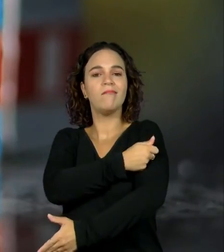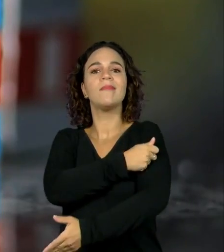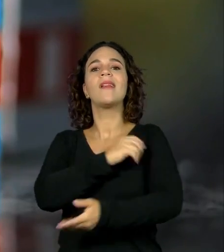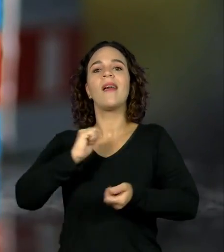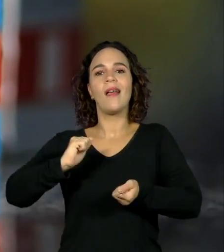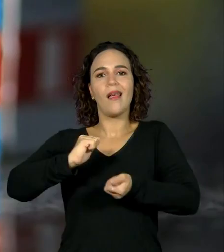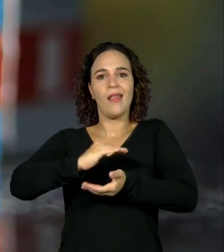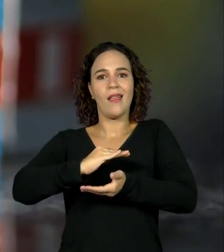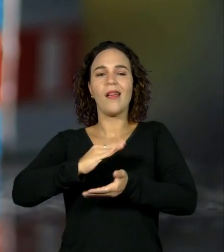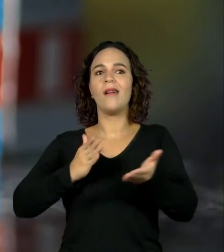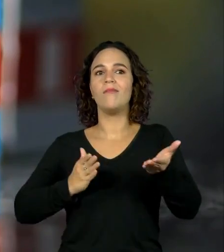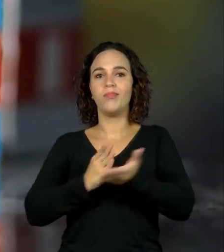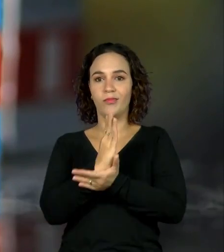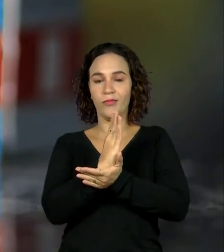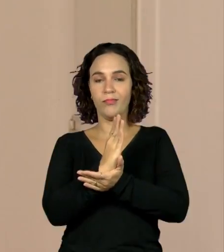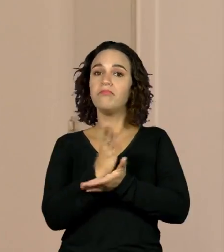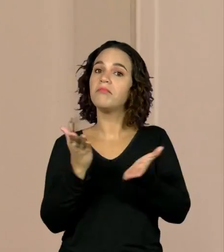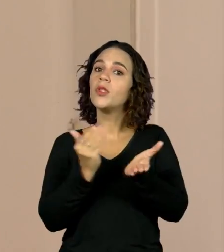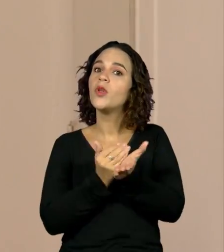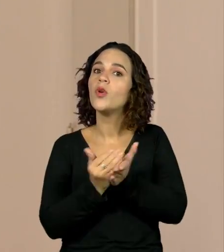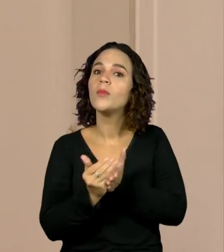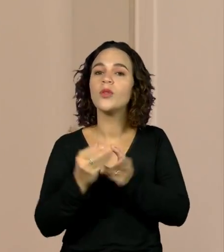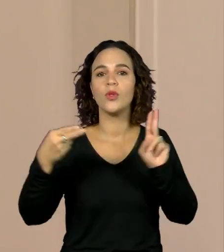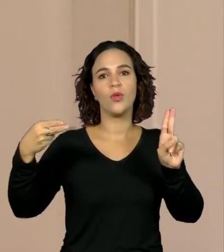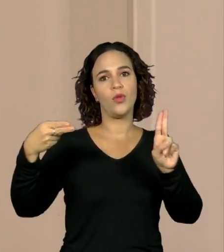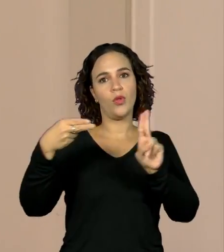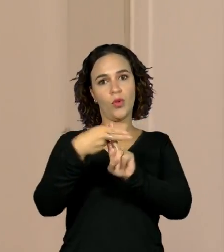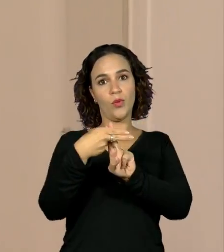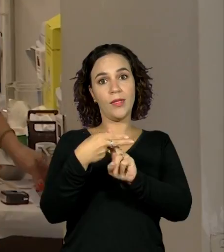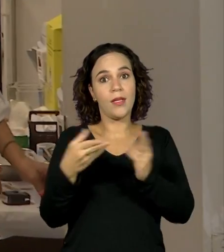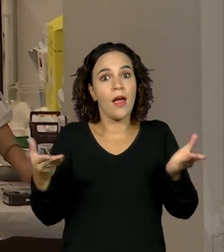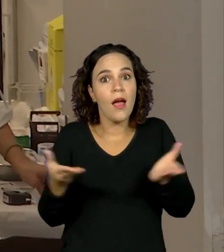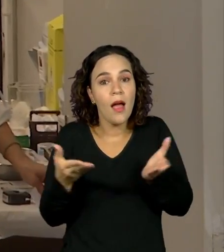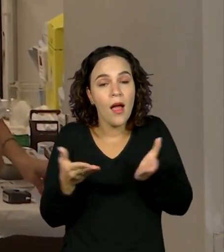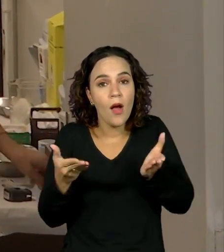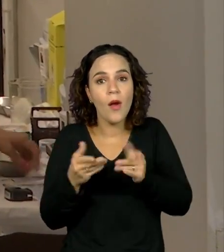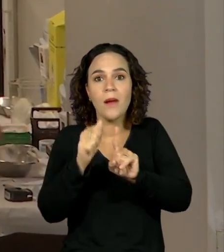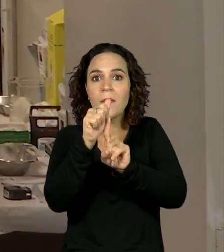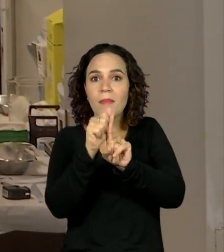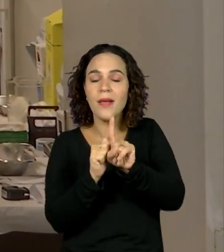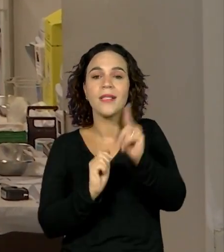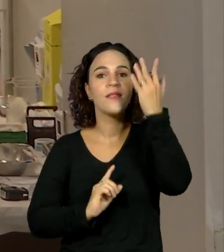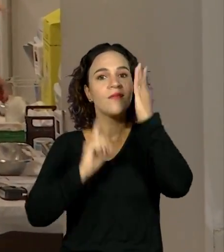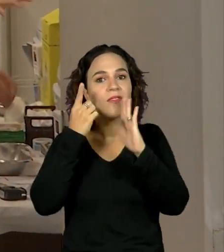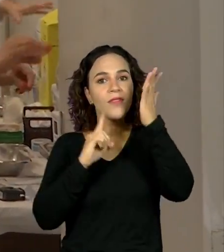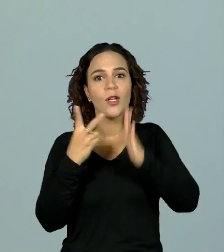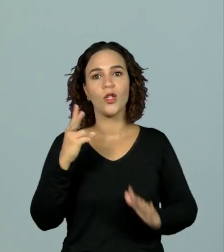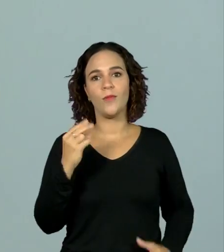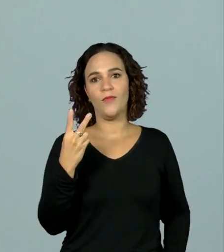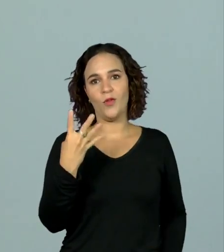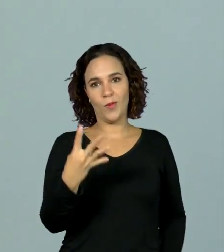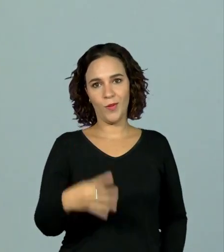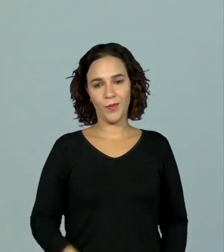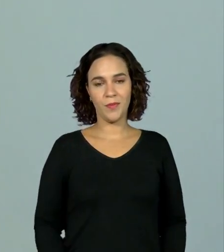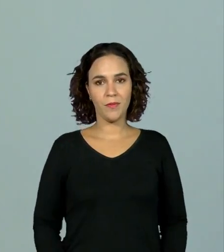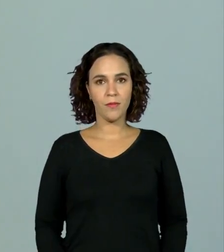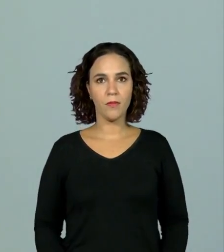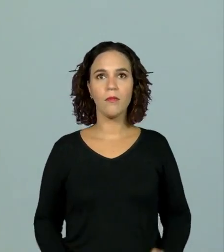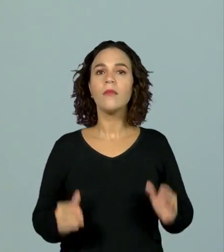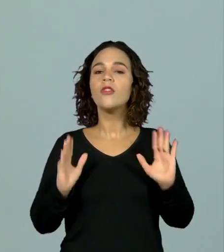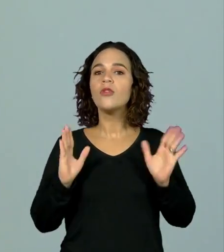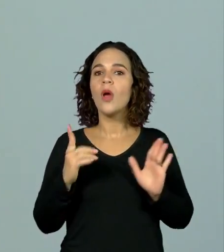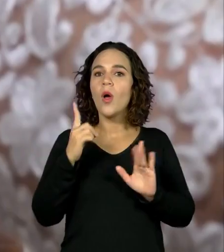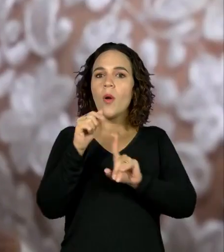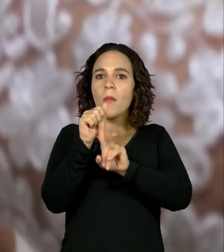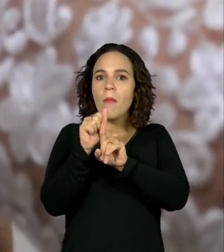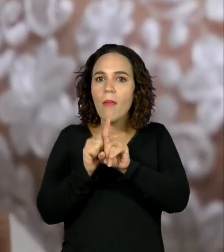Qdenga passou a ser aplicada pelo SUS em fevereiro de 2024. Com mais de um mês do início